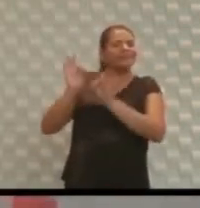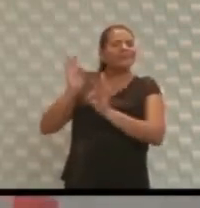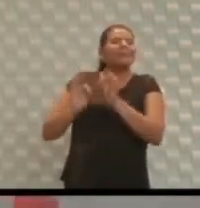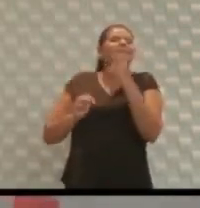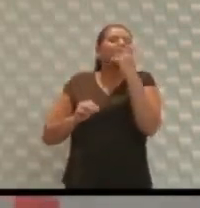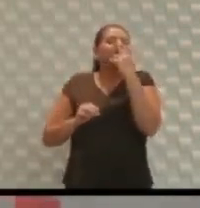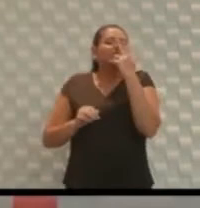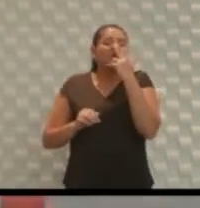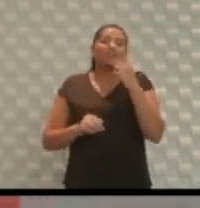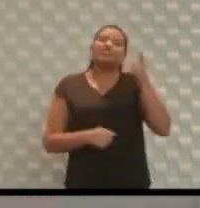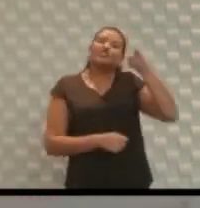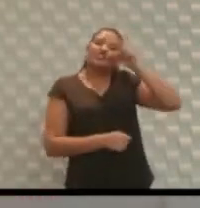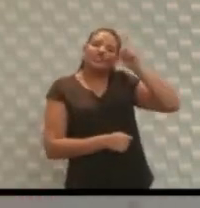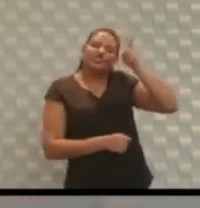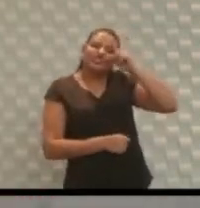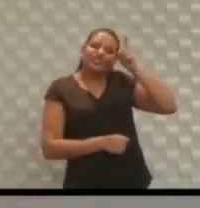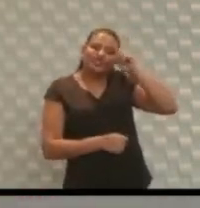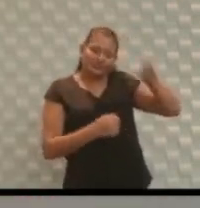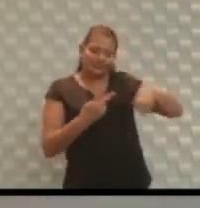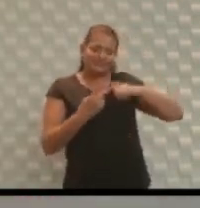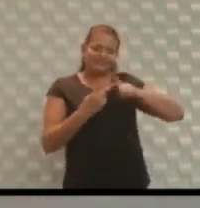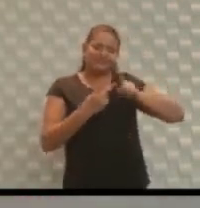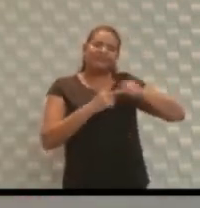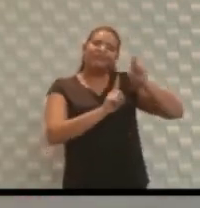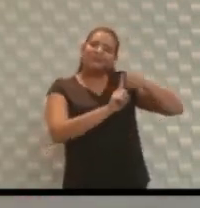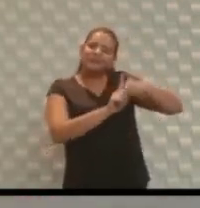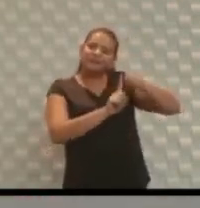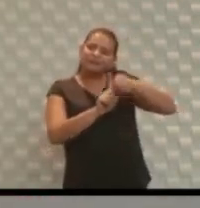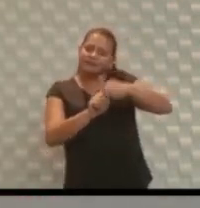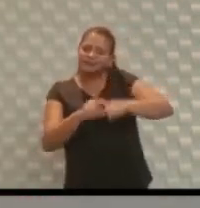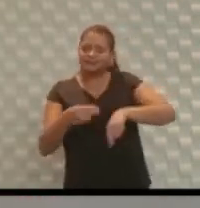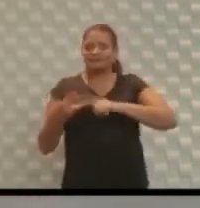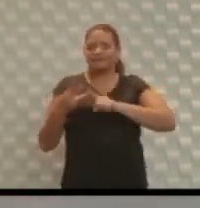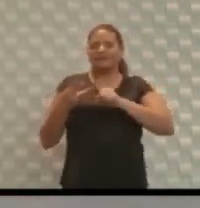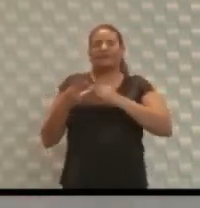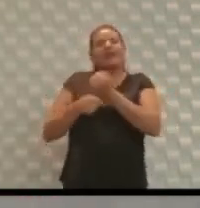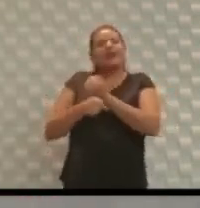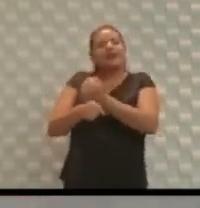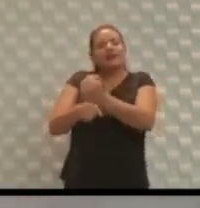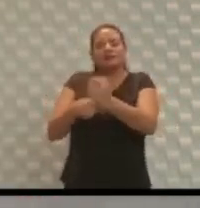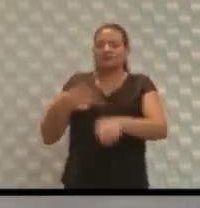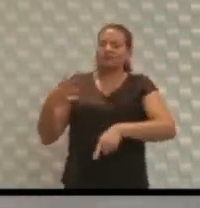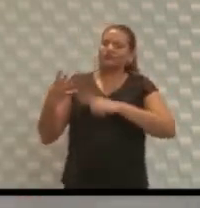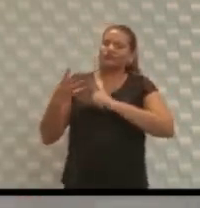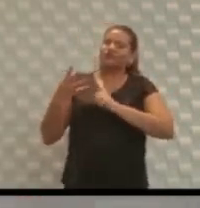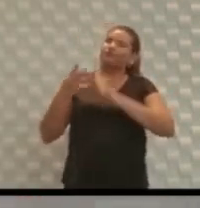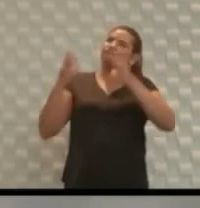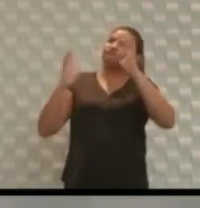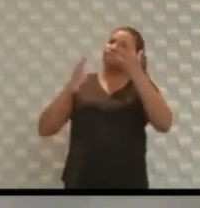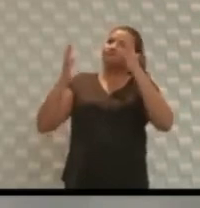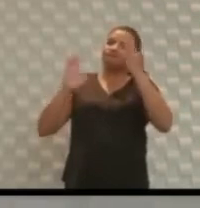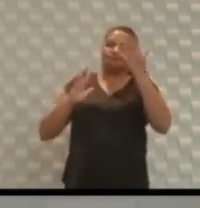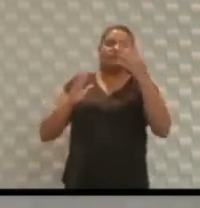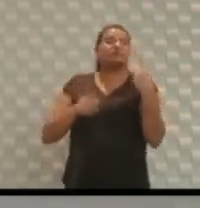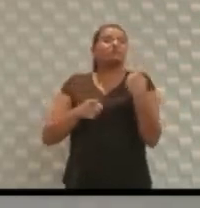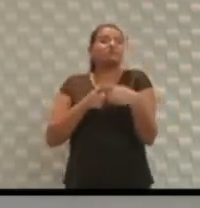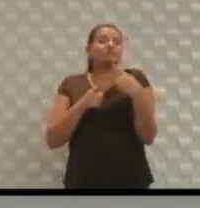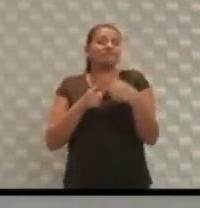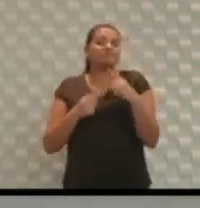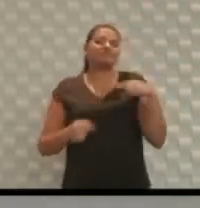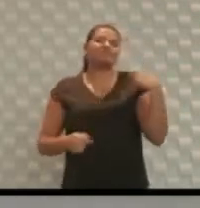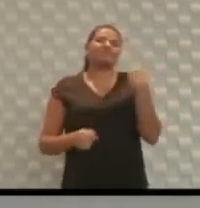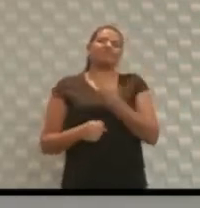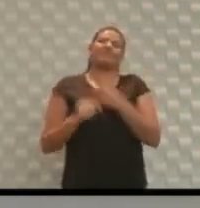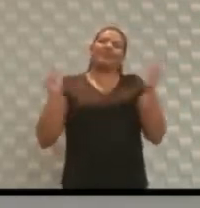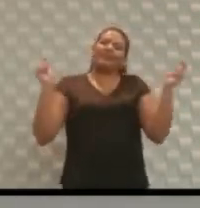meses, fez anos, fez estações, para que sempre tivéssemos oportunidade de renovação. E